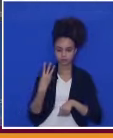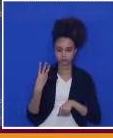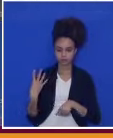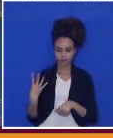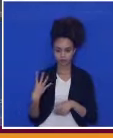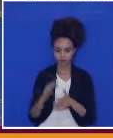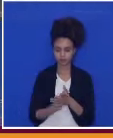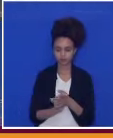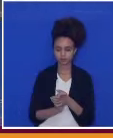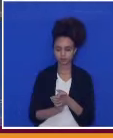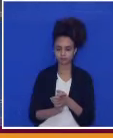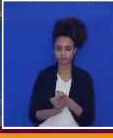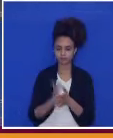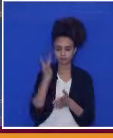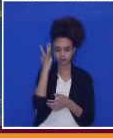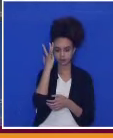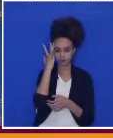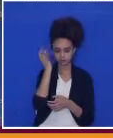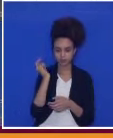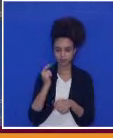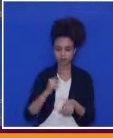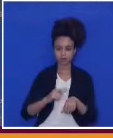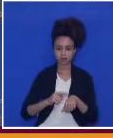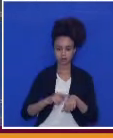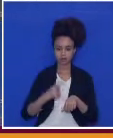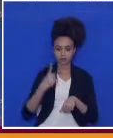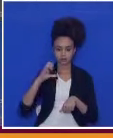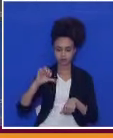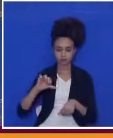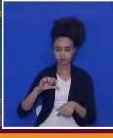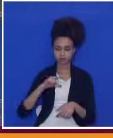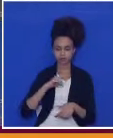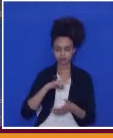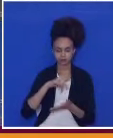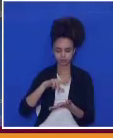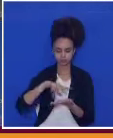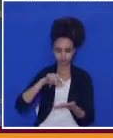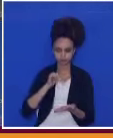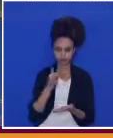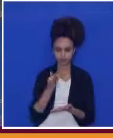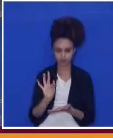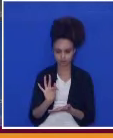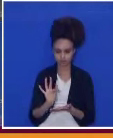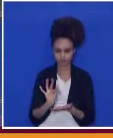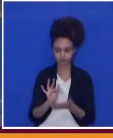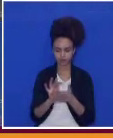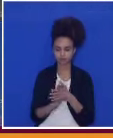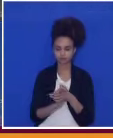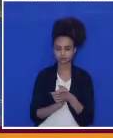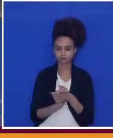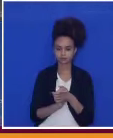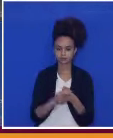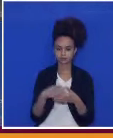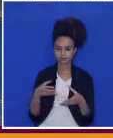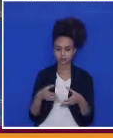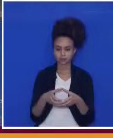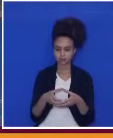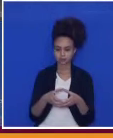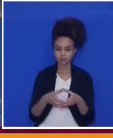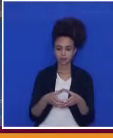Amanhã às 19 horas tem sorteio da Loteria Federal. Bola preta número 07.